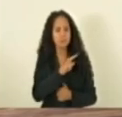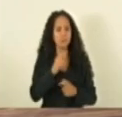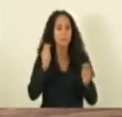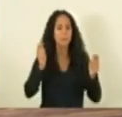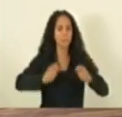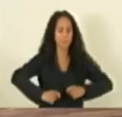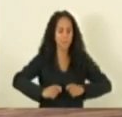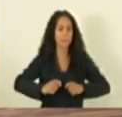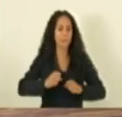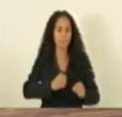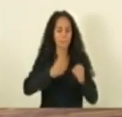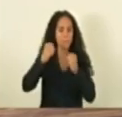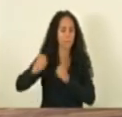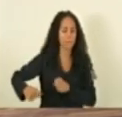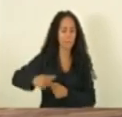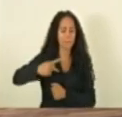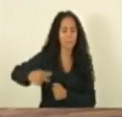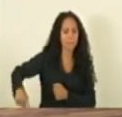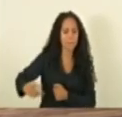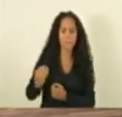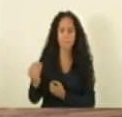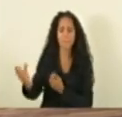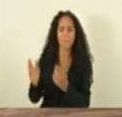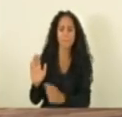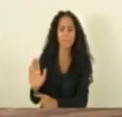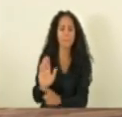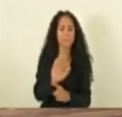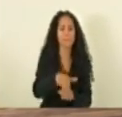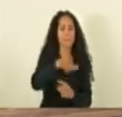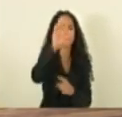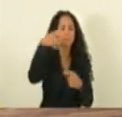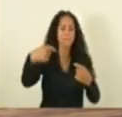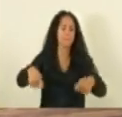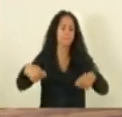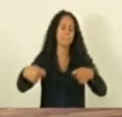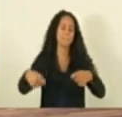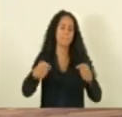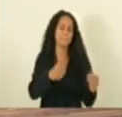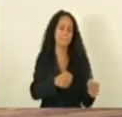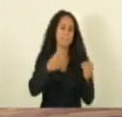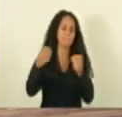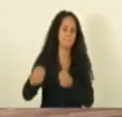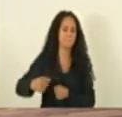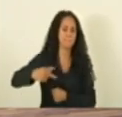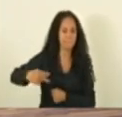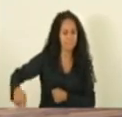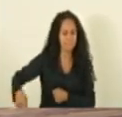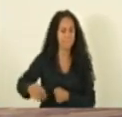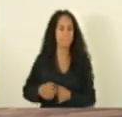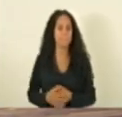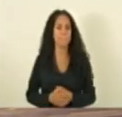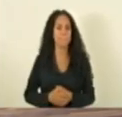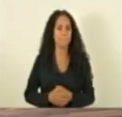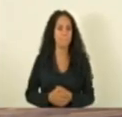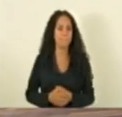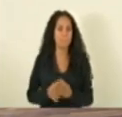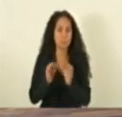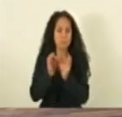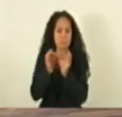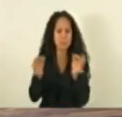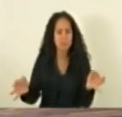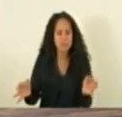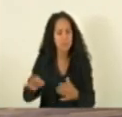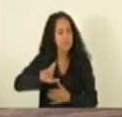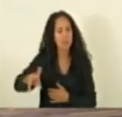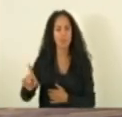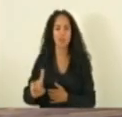poder público possa alcançar as pessoas que mais precisam do poder público. E não é simples, o